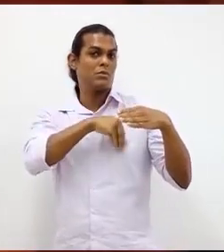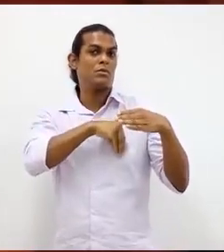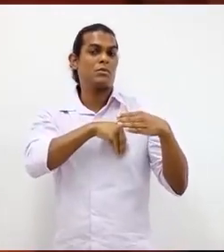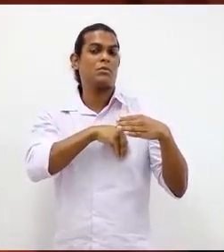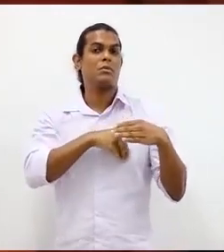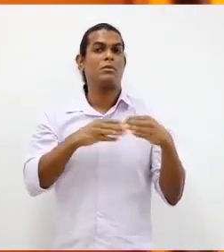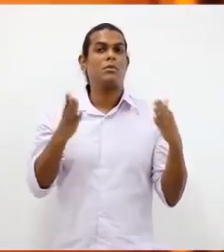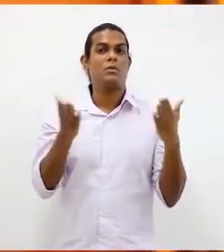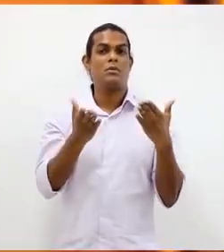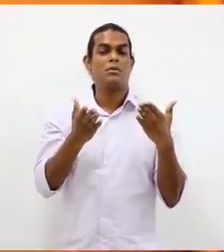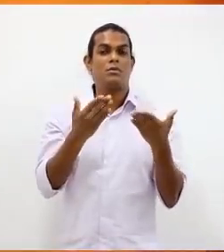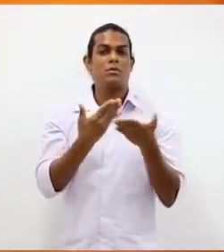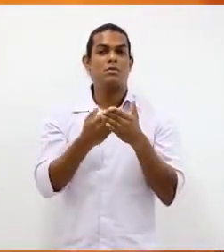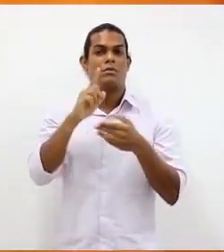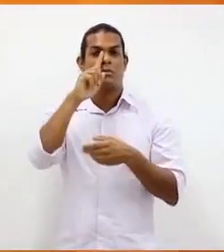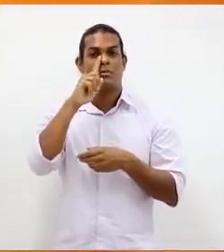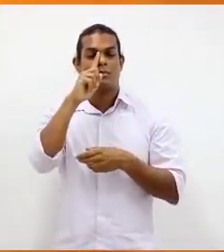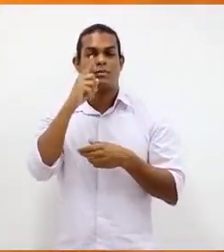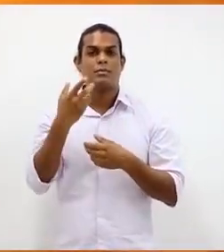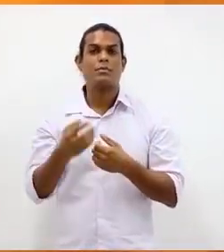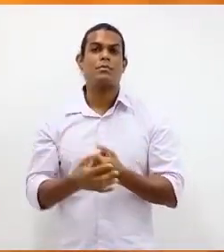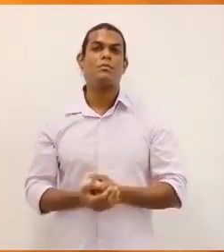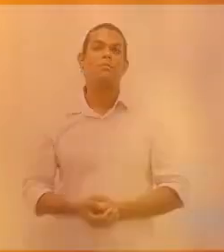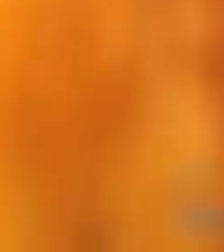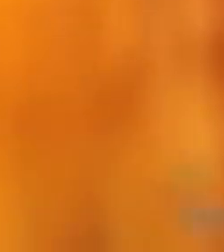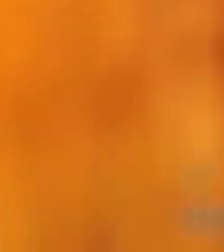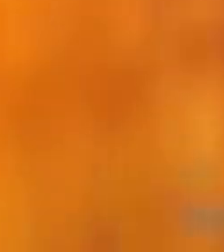Vamos para o próximo momento.